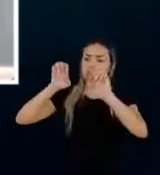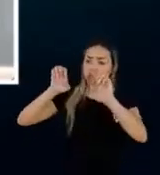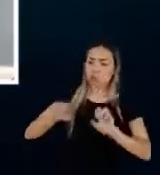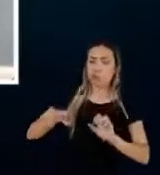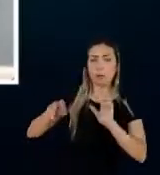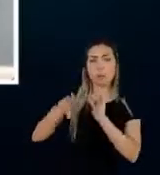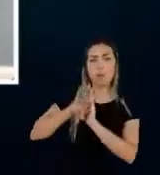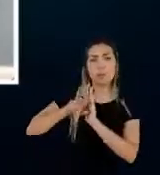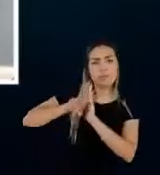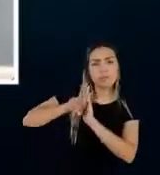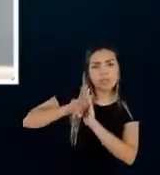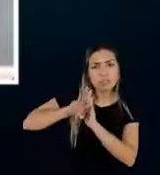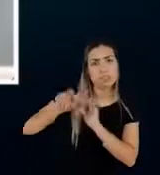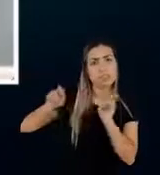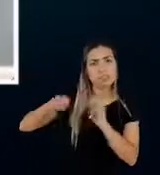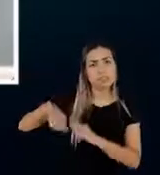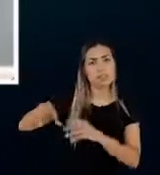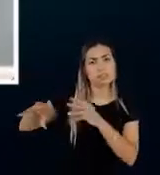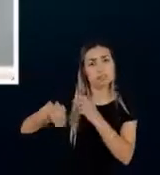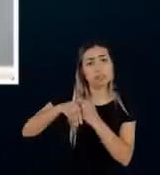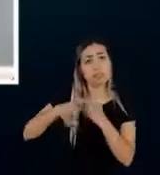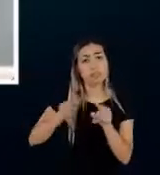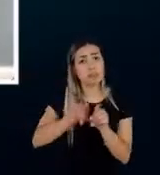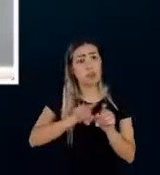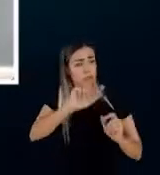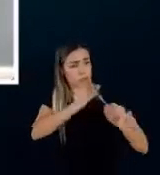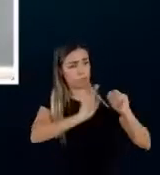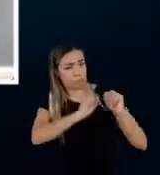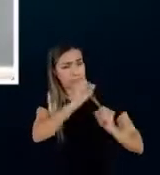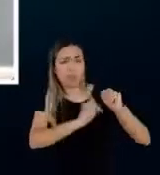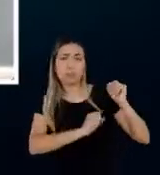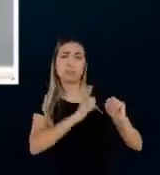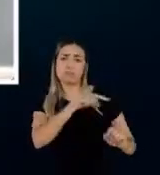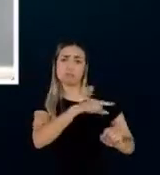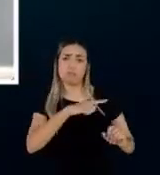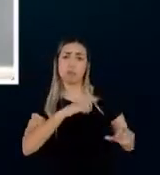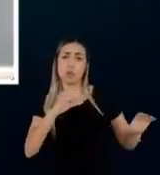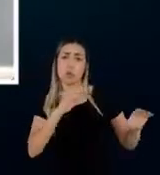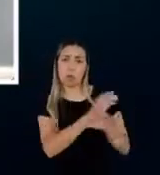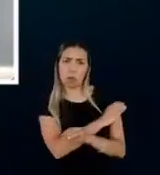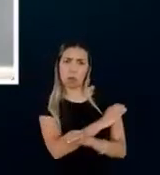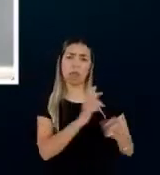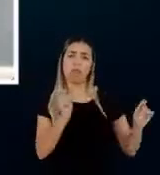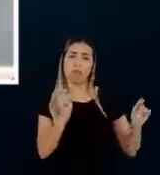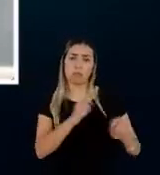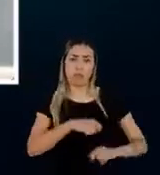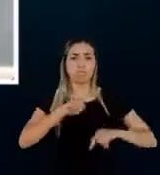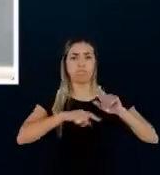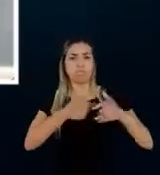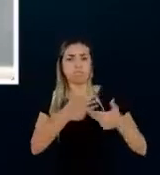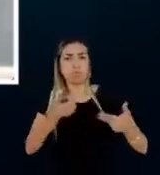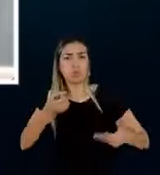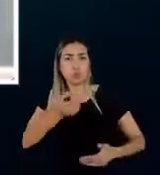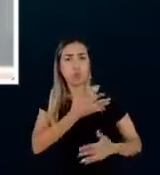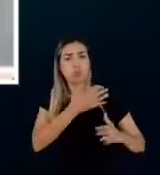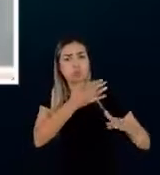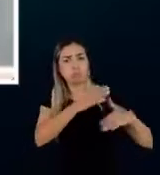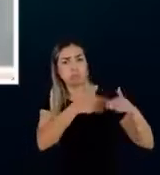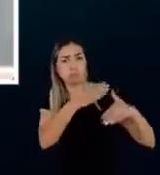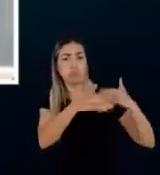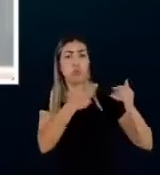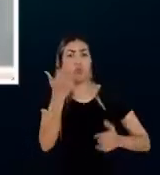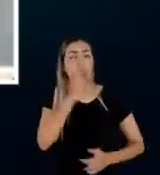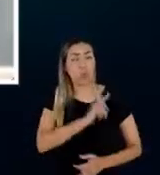ser utilizada, quanto empresas com capacidade para desenvolver os novos produtos que atendam, né,